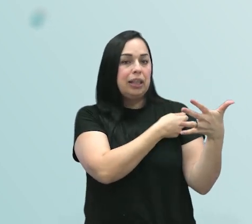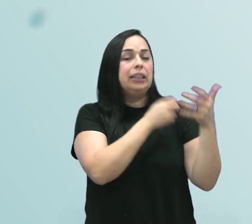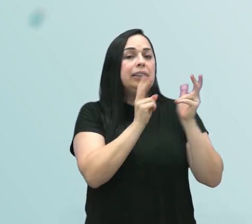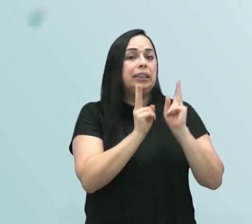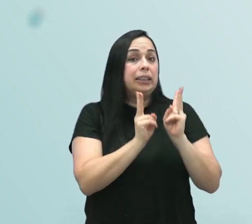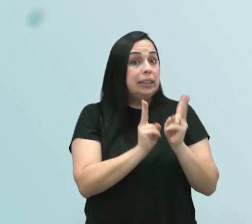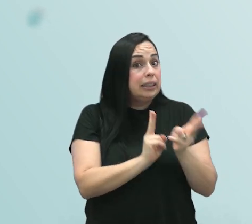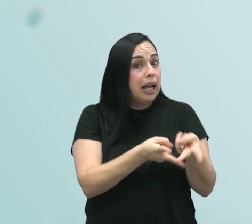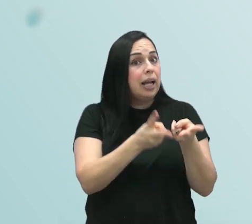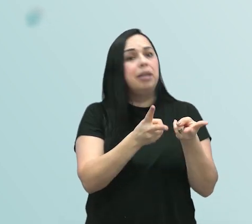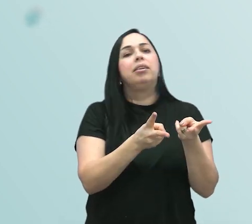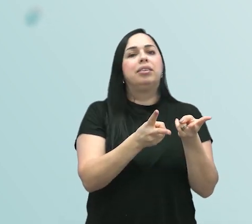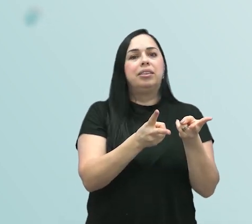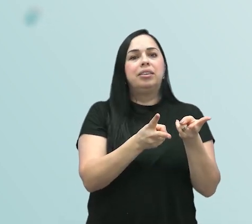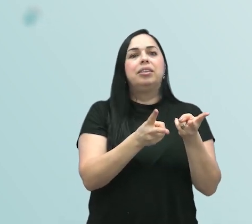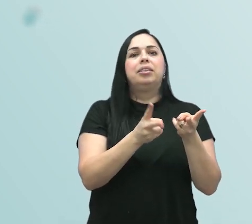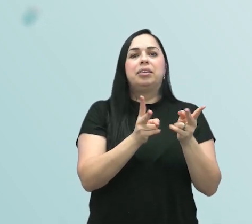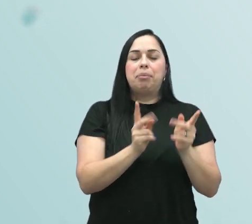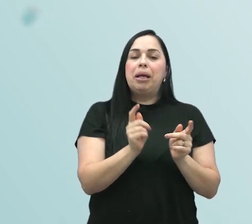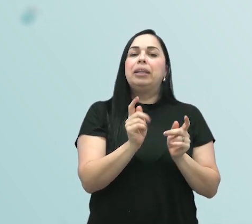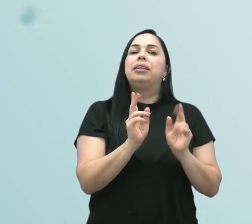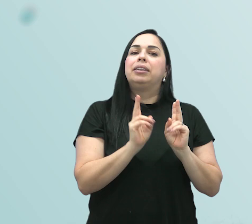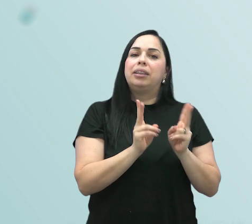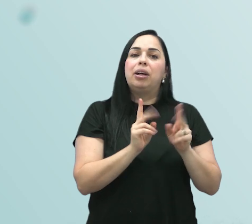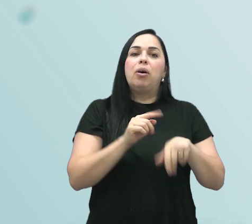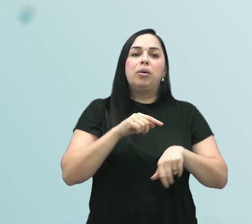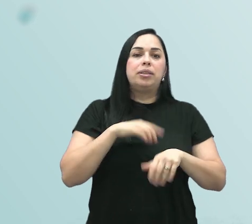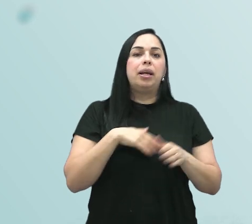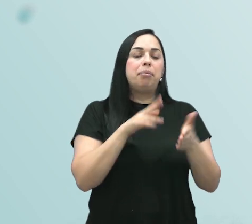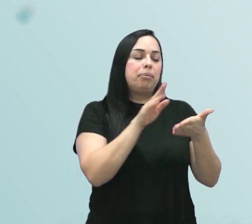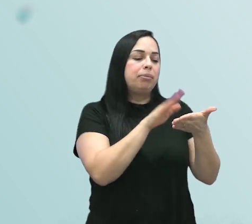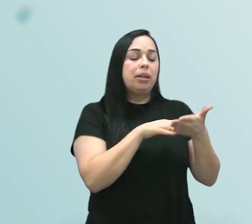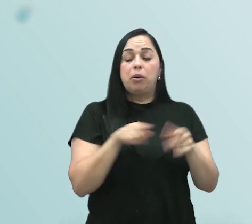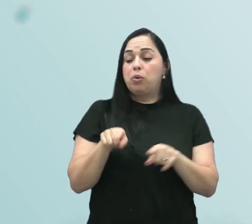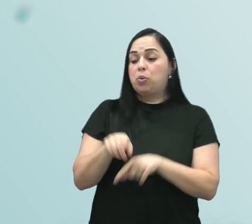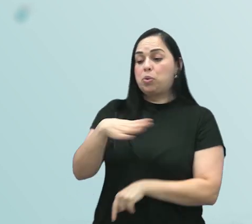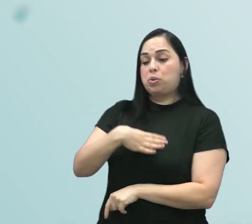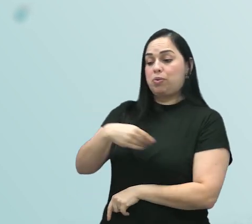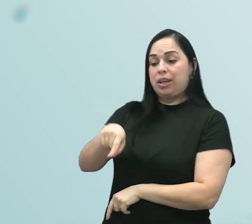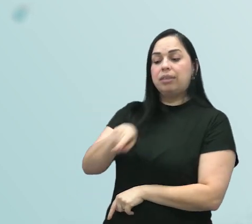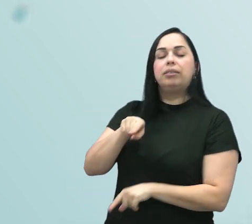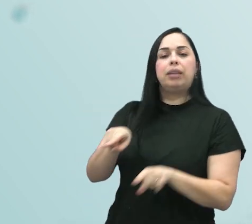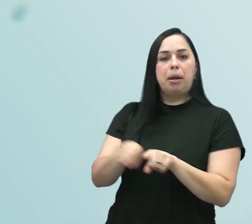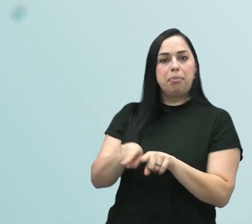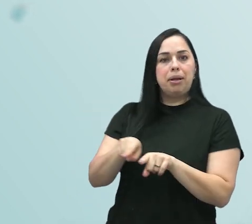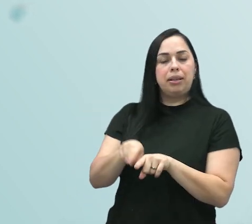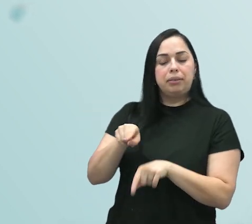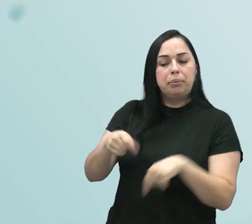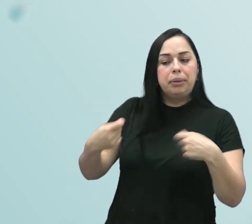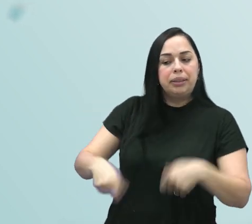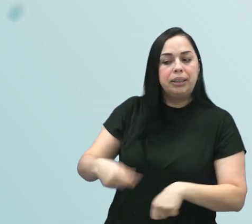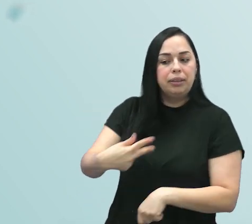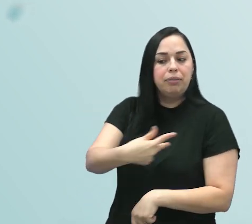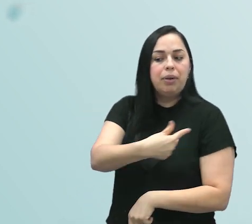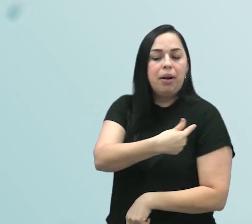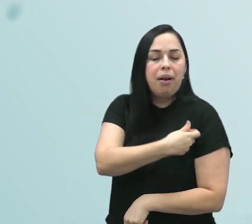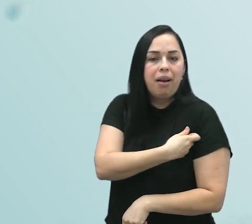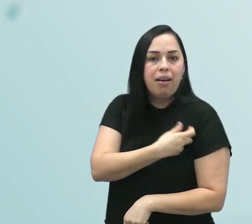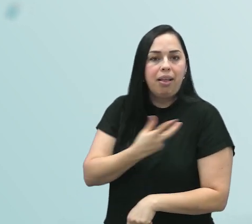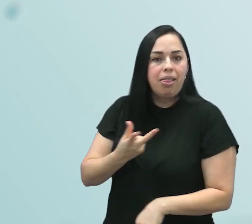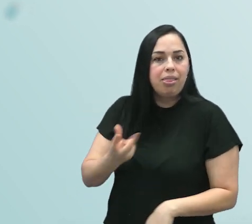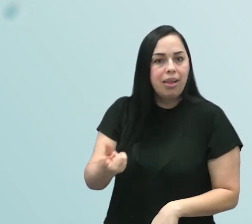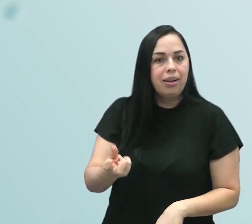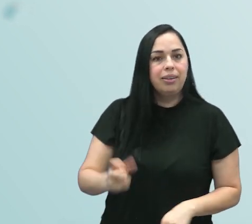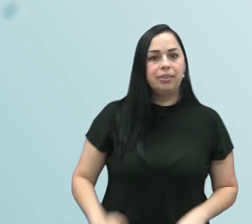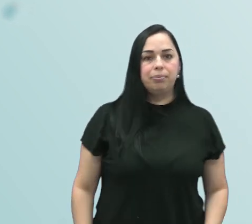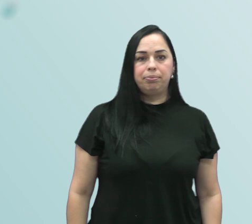vacina precisa ser tomada e ser mantida sob controle. Principalmente olhar a dos nossos filhos para ver se não está passando da hora de fazer o